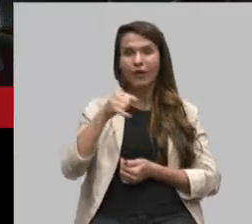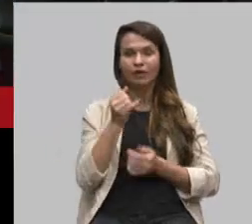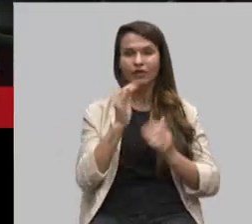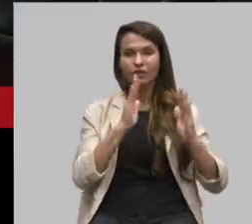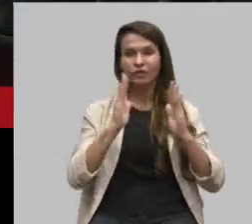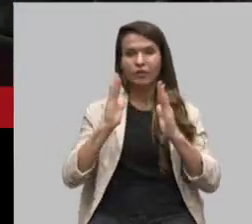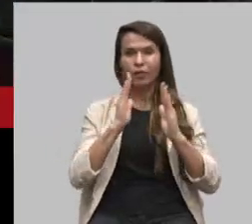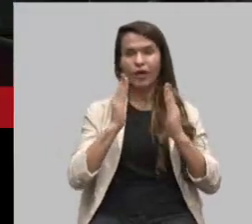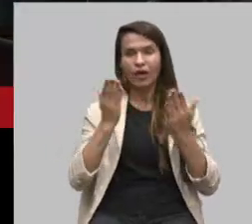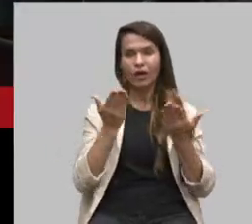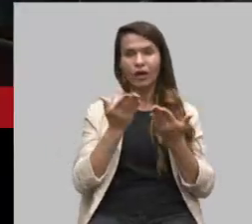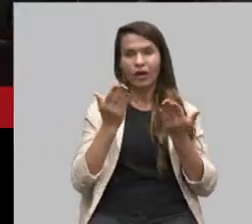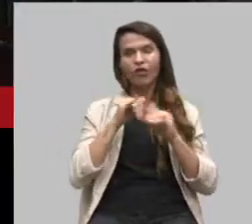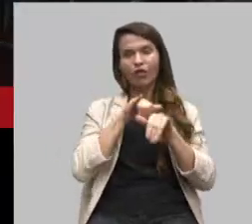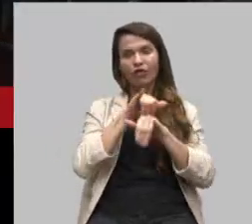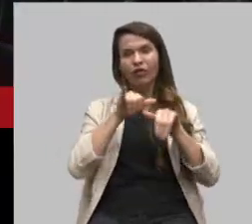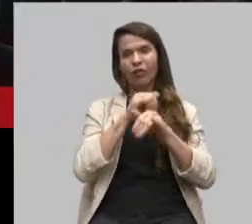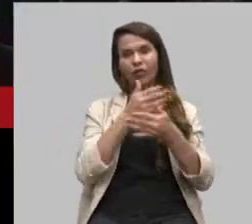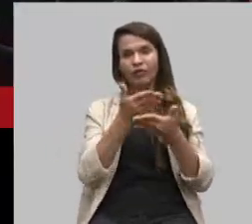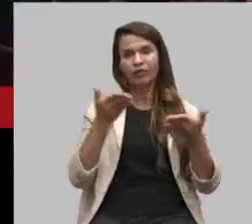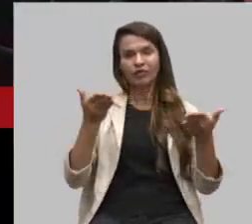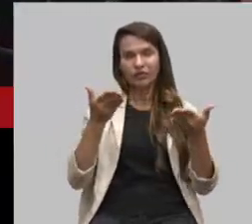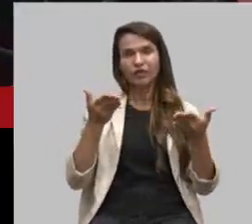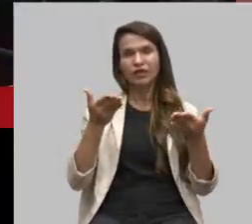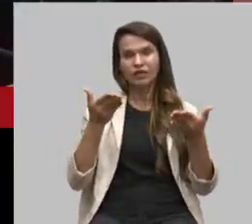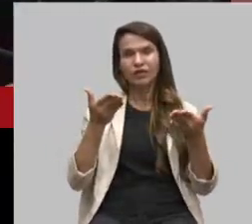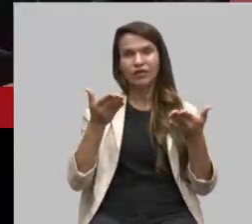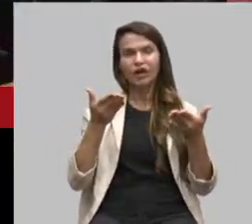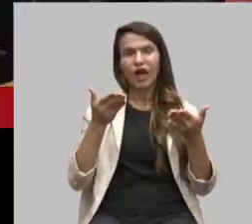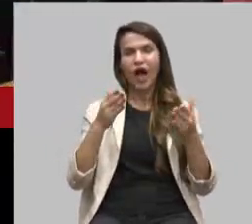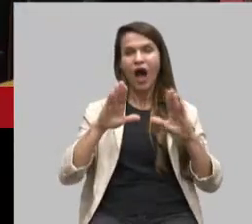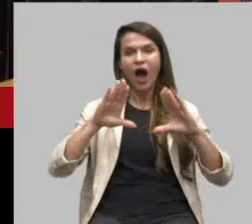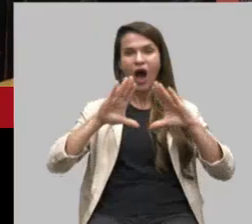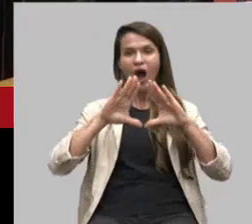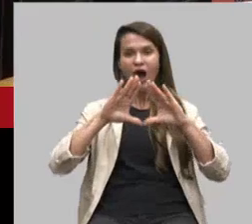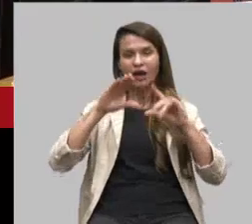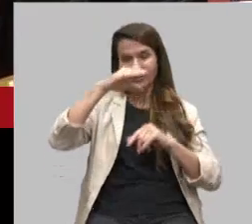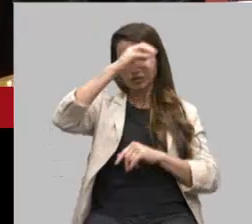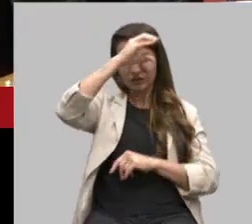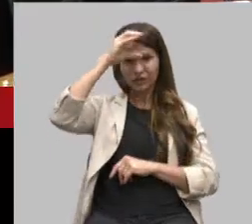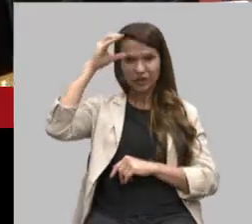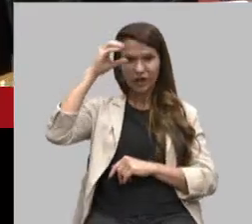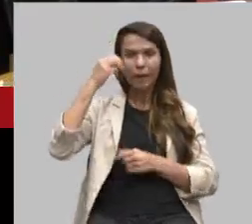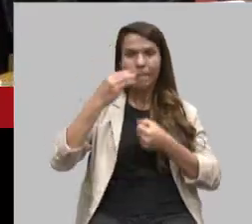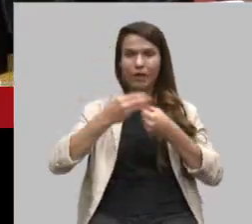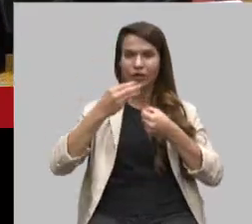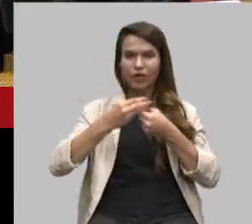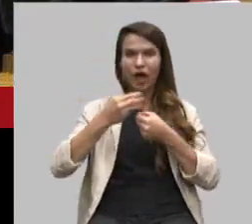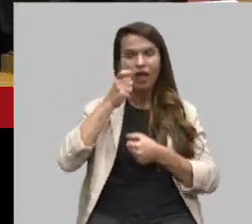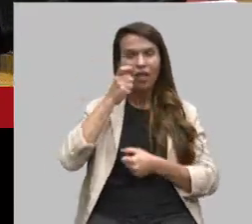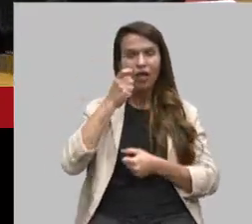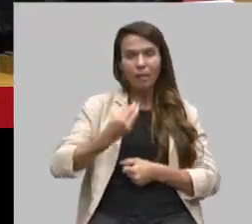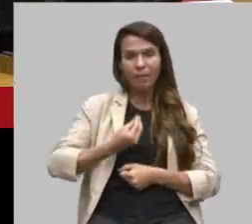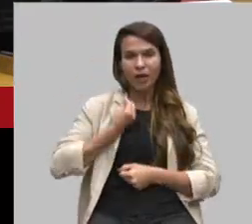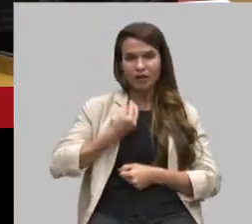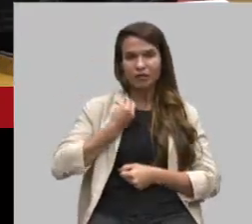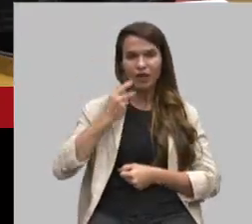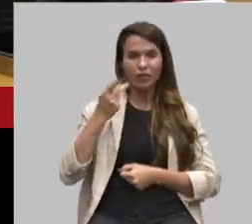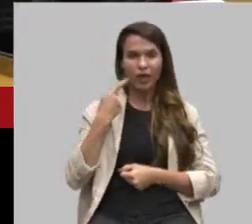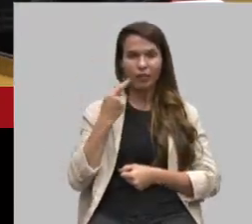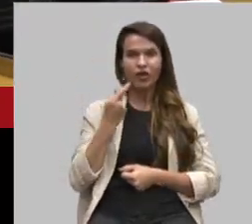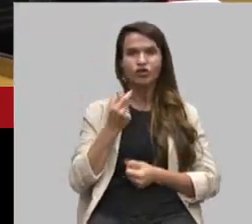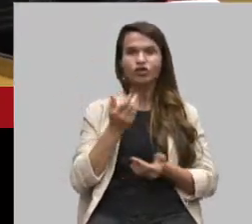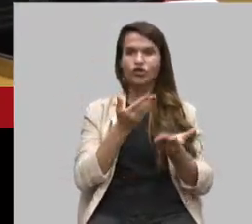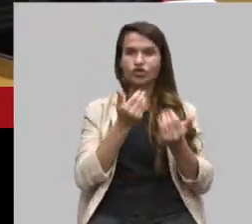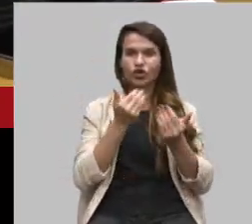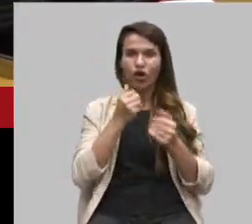então eu vou informar a vocês que as câmaras municipais interessadas em participar do Parlamento jovem